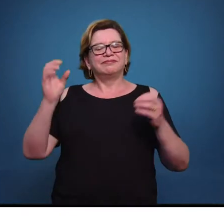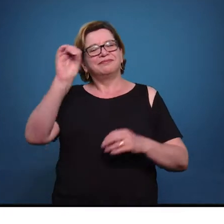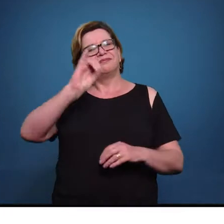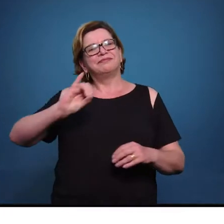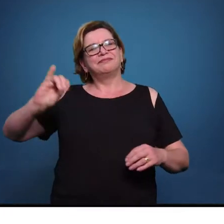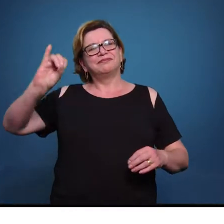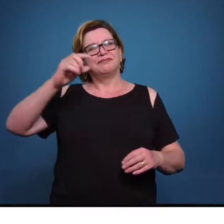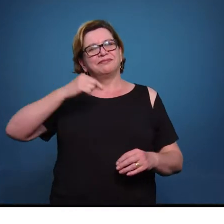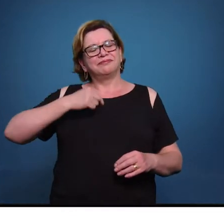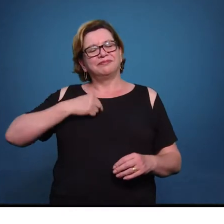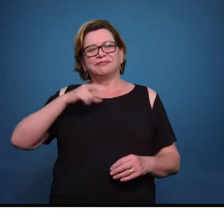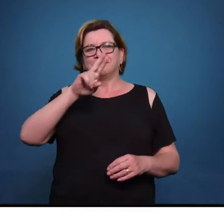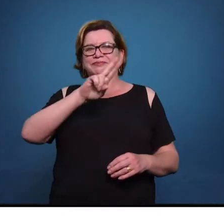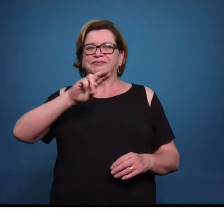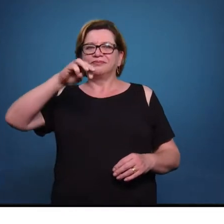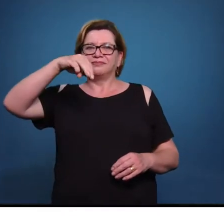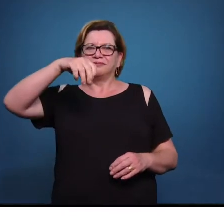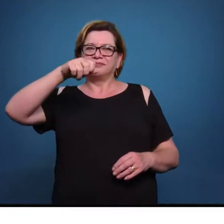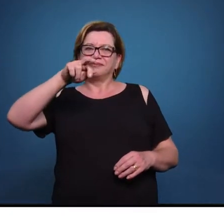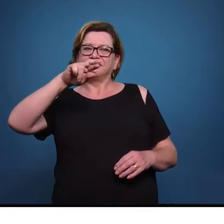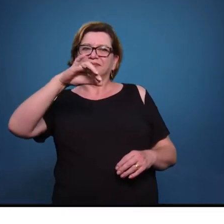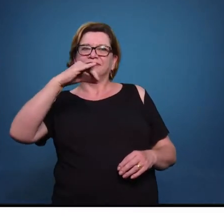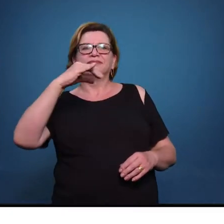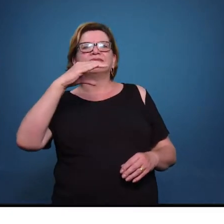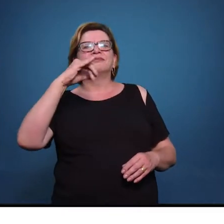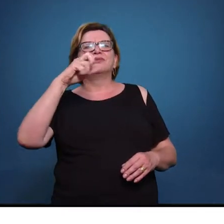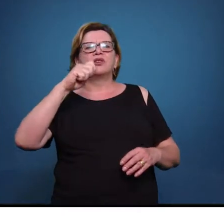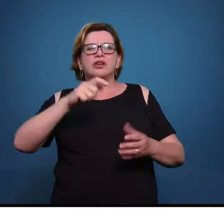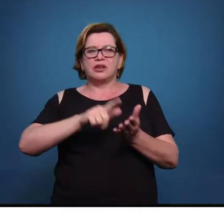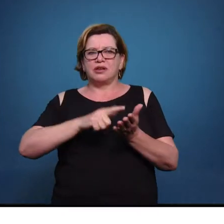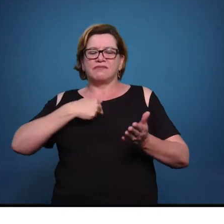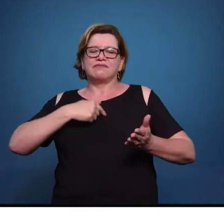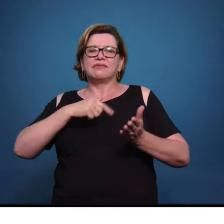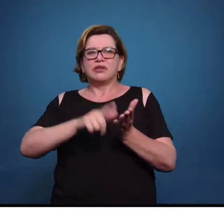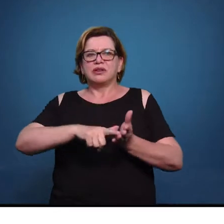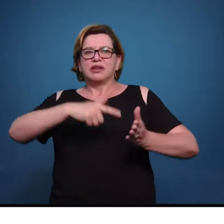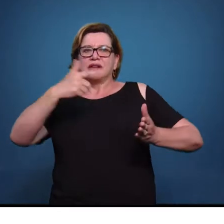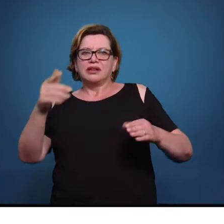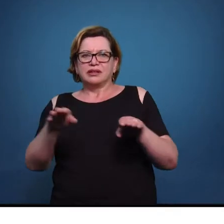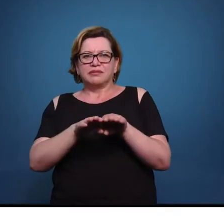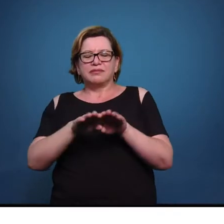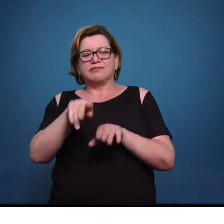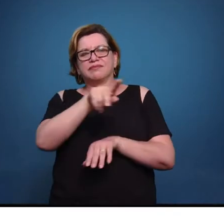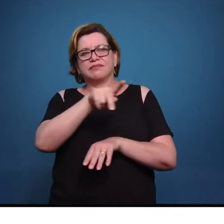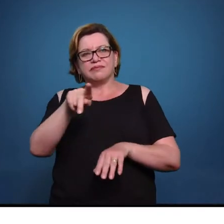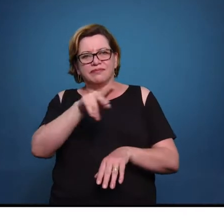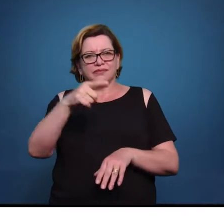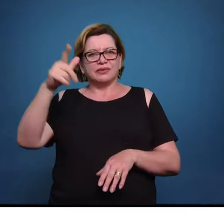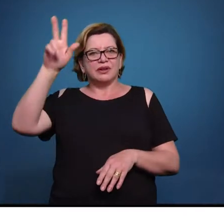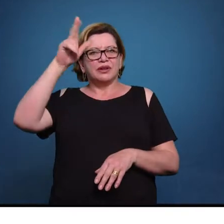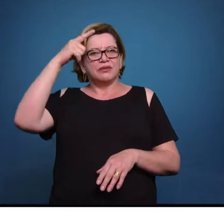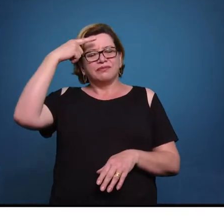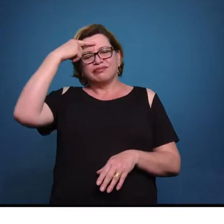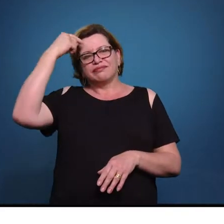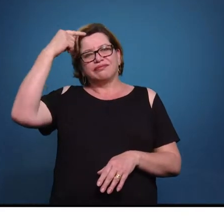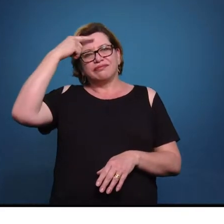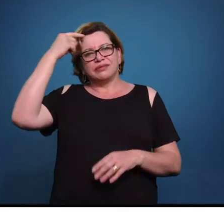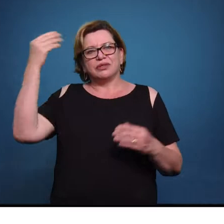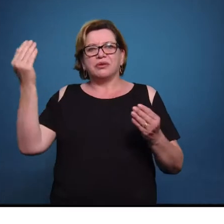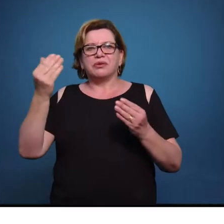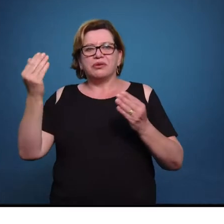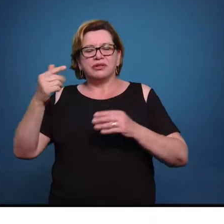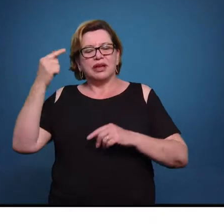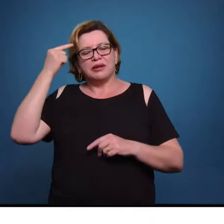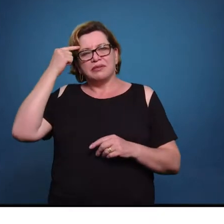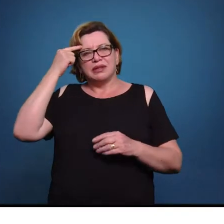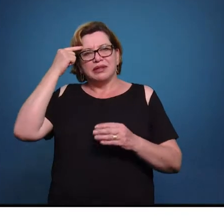Olá, eu sou Márcio Fernandes, jornalista e professor universitário. O tema do episódio de hoje da nossa websérie Pensar o Jornalismo é a